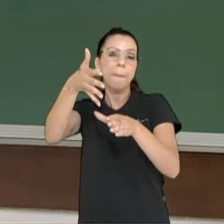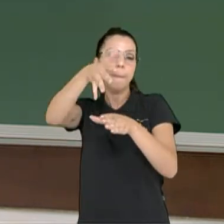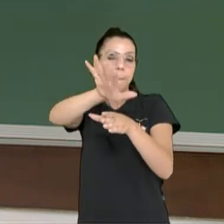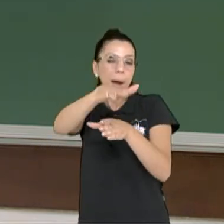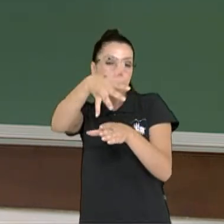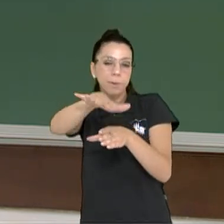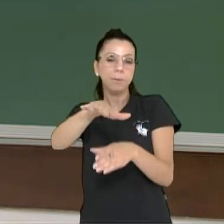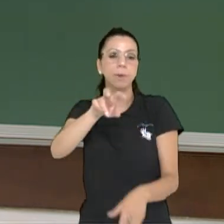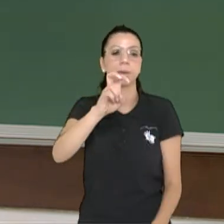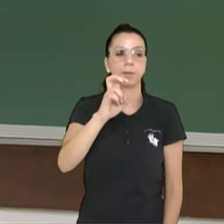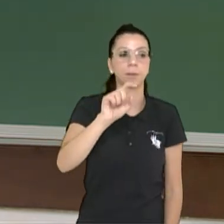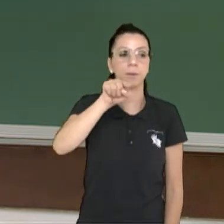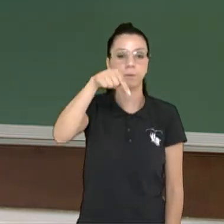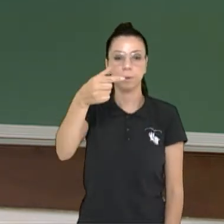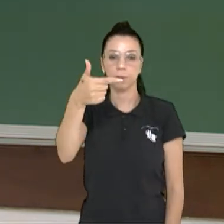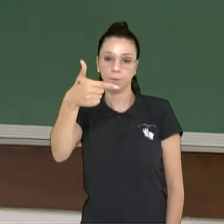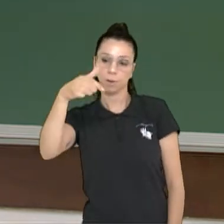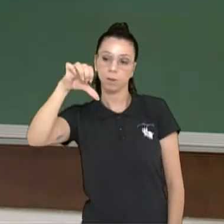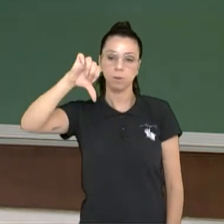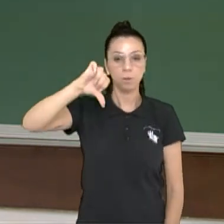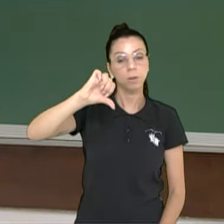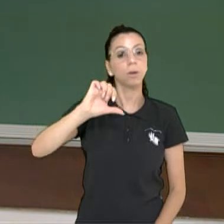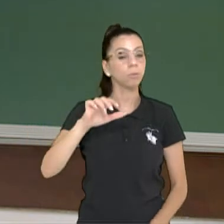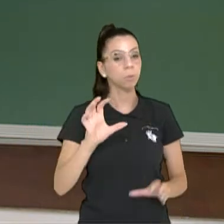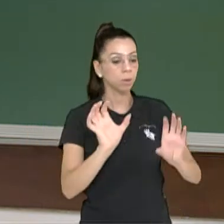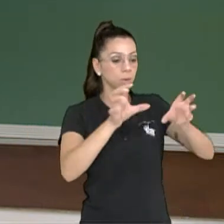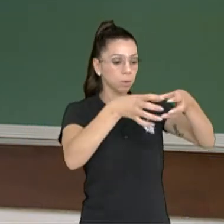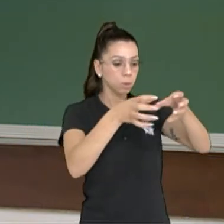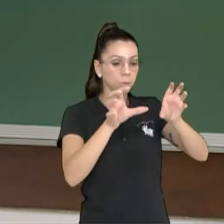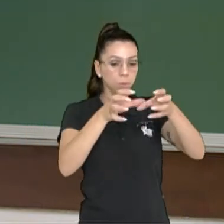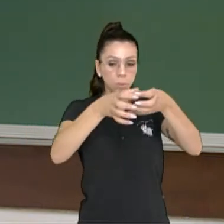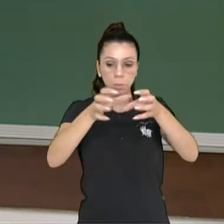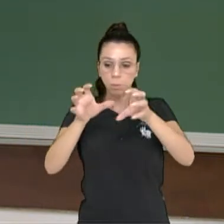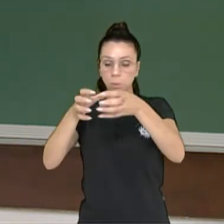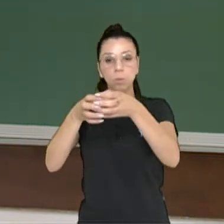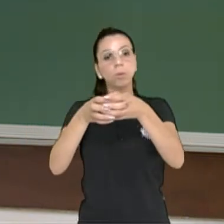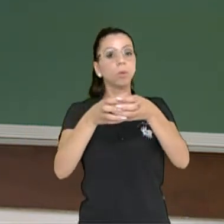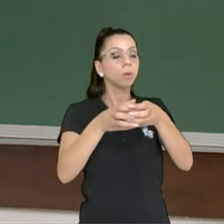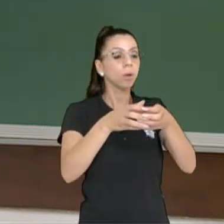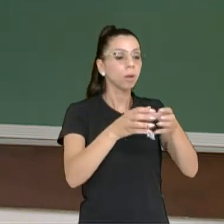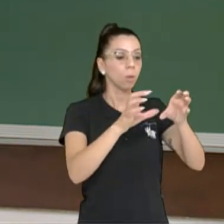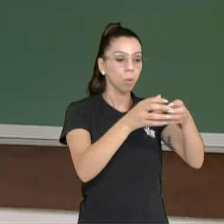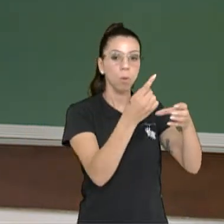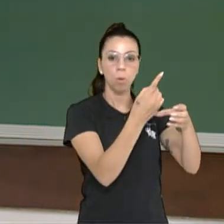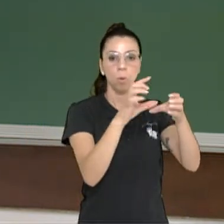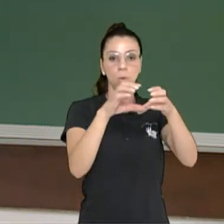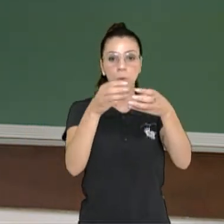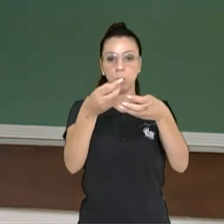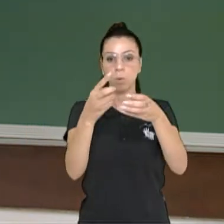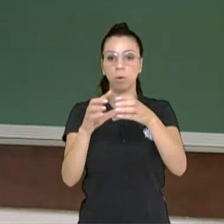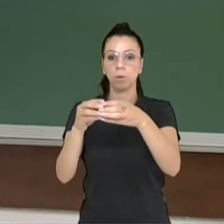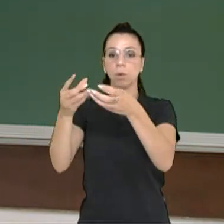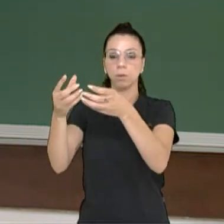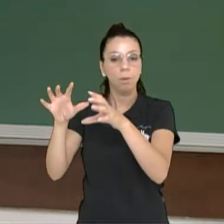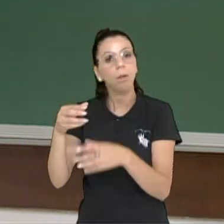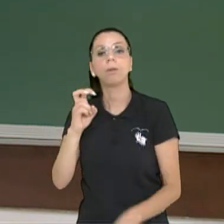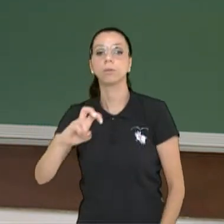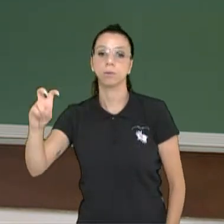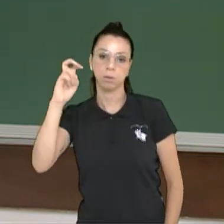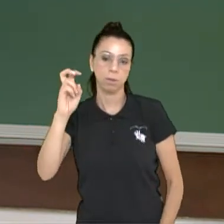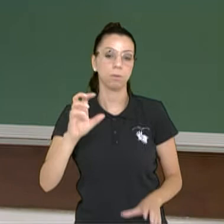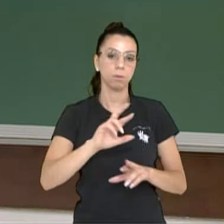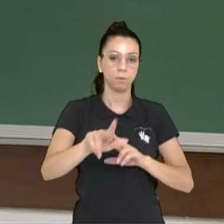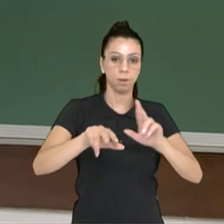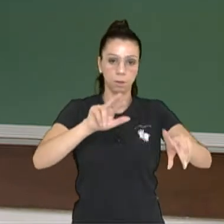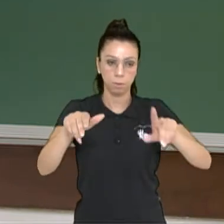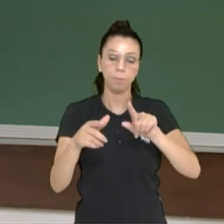aproximadamente 5 classes. Eu teria 5 grupinhos diferentes. Temos também a regra da raiz. Eu sugiro que vocês